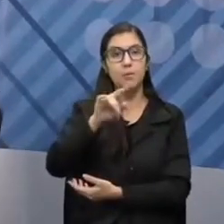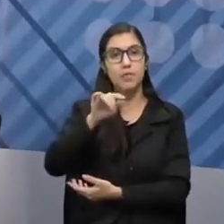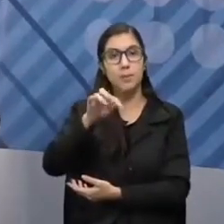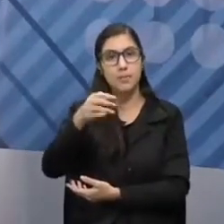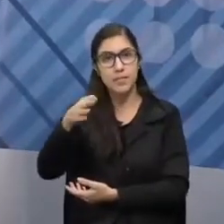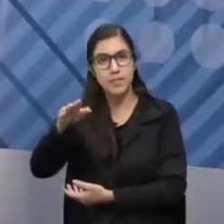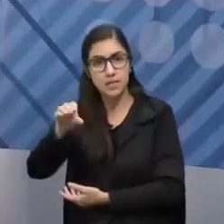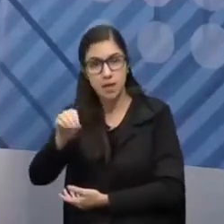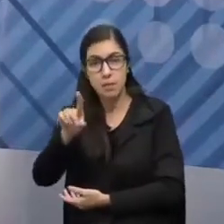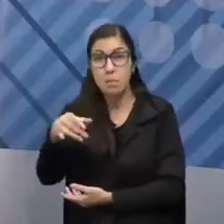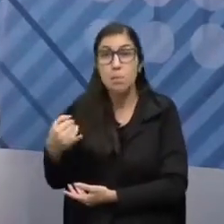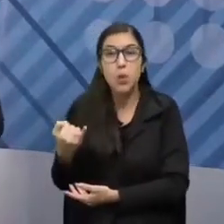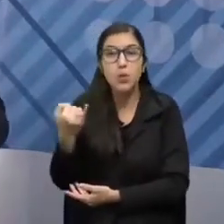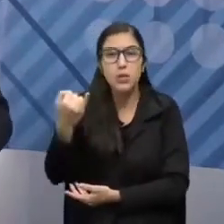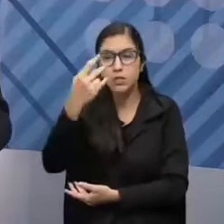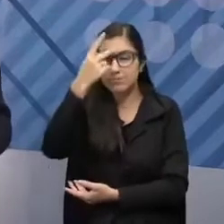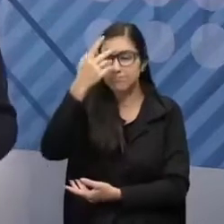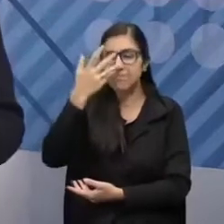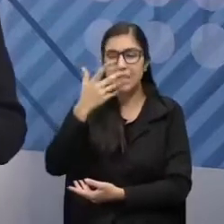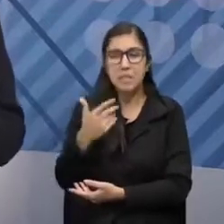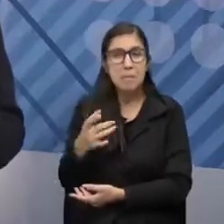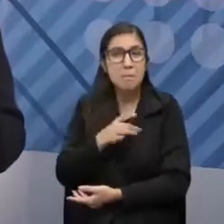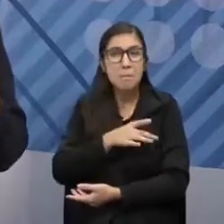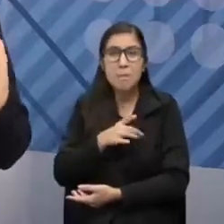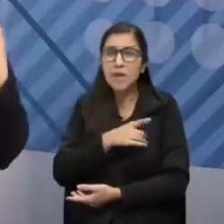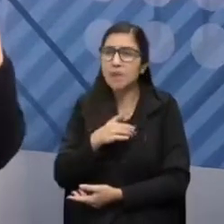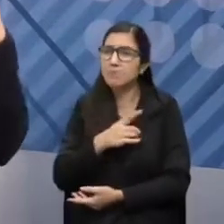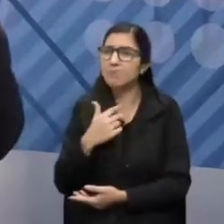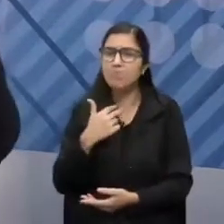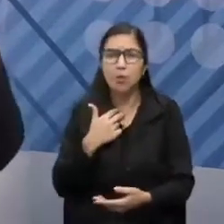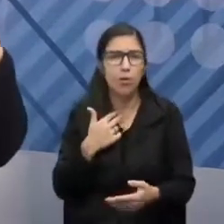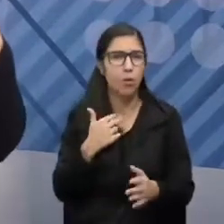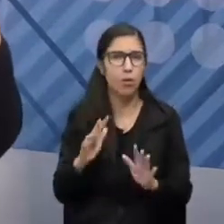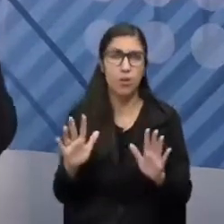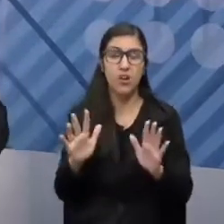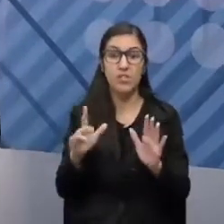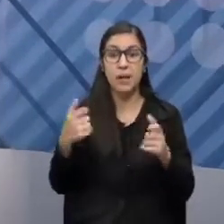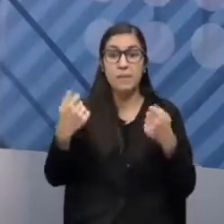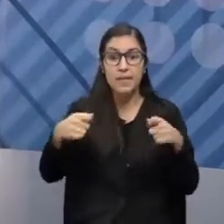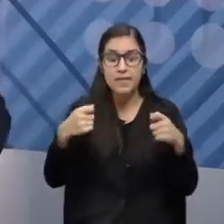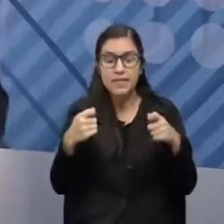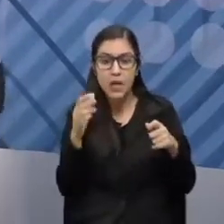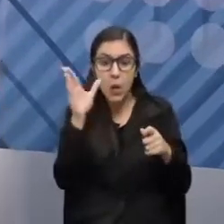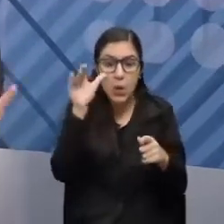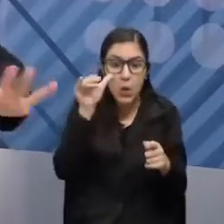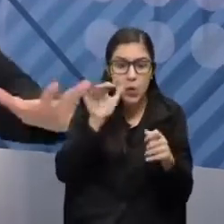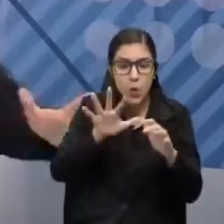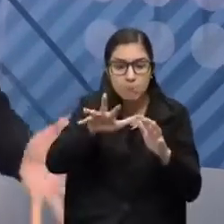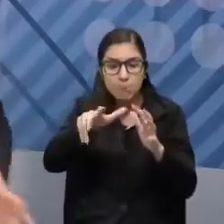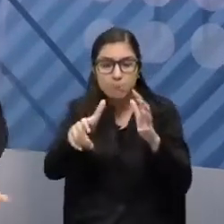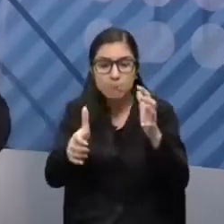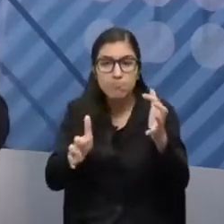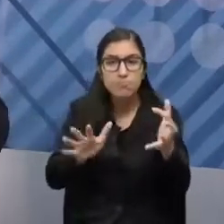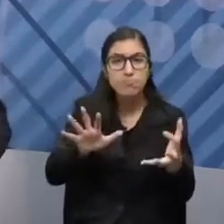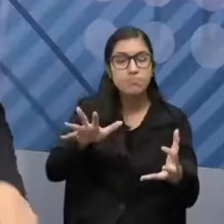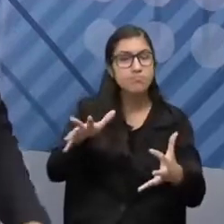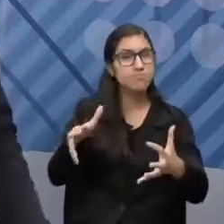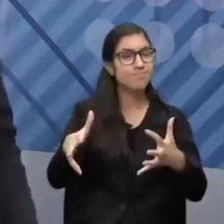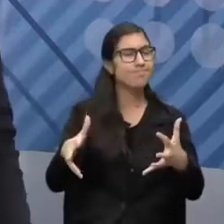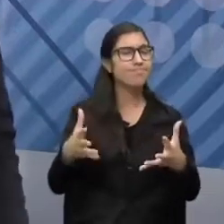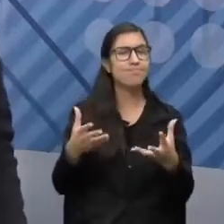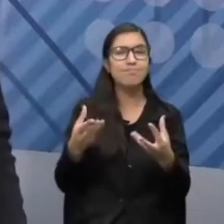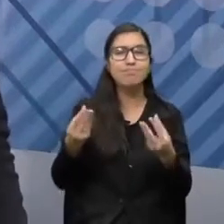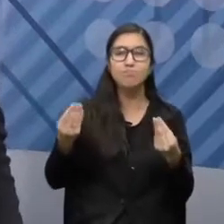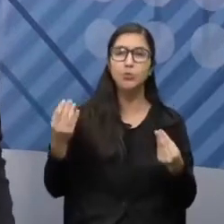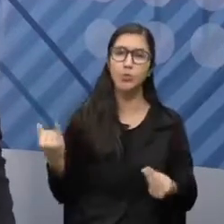extremamente importante. A criança não pode ter medo. Essa capacidade exploratória da criança, do ambiente, ela é